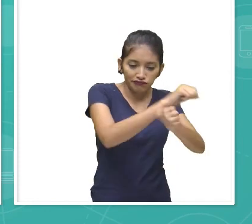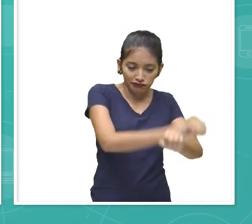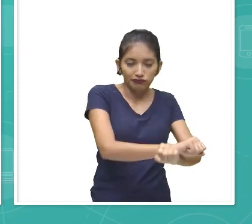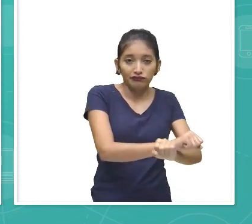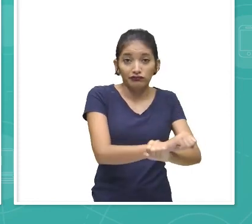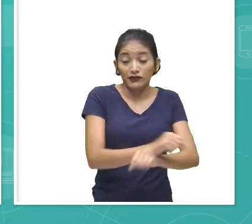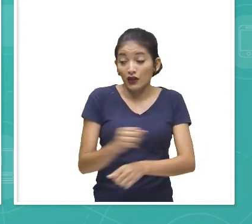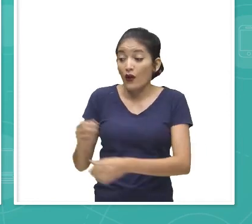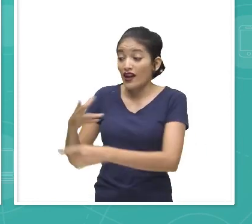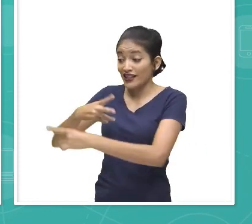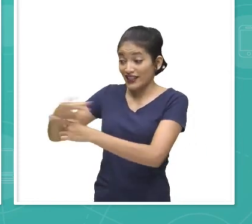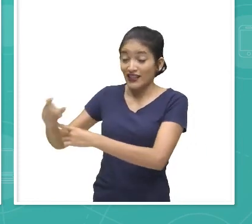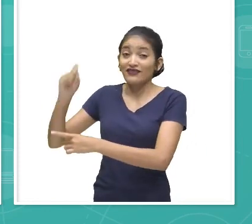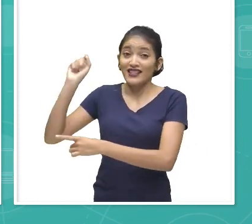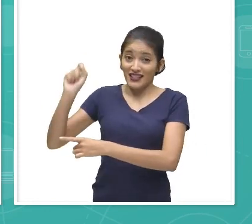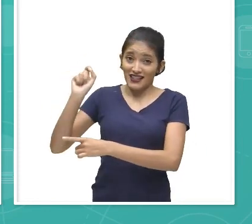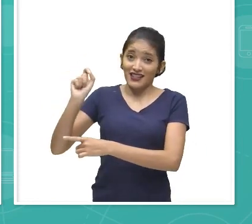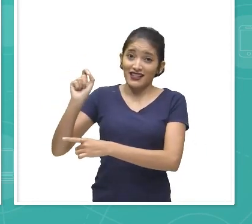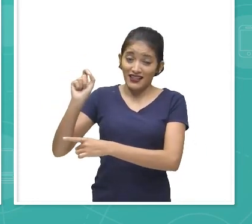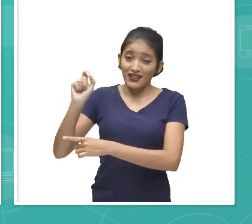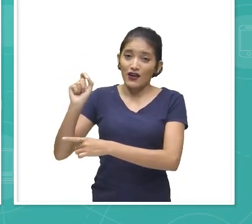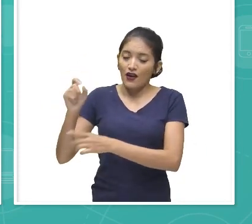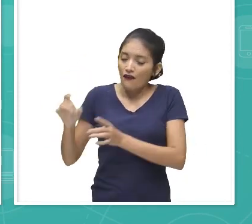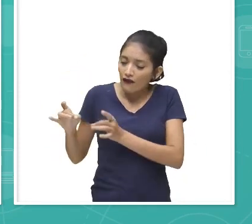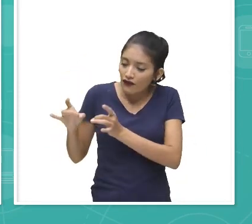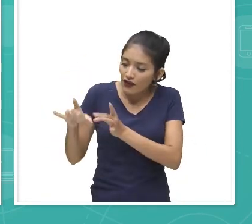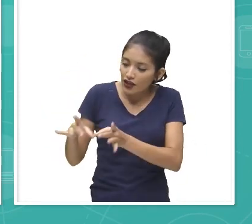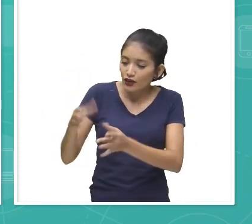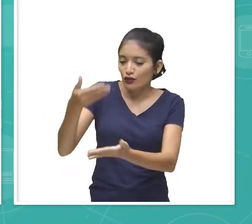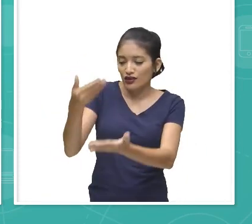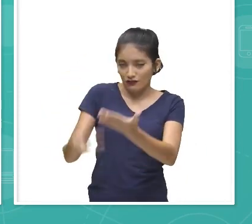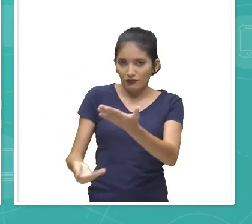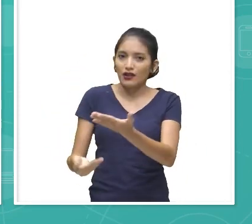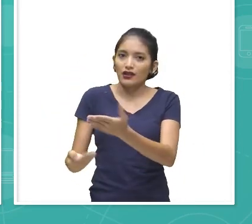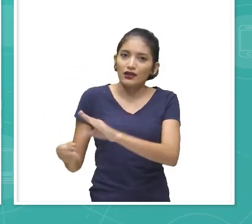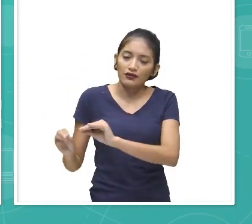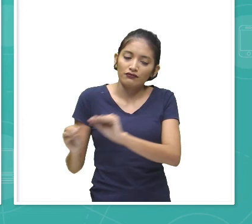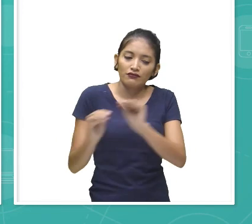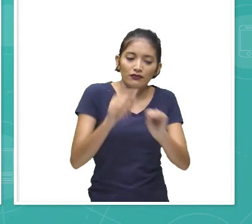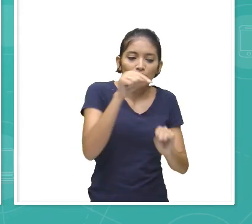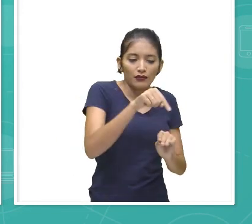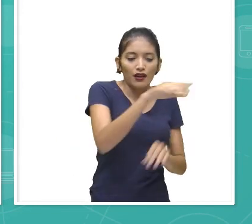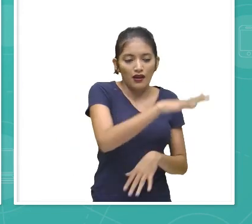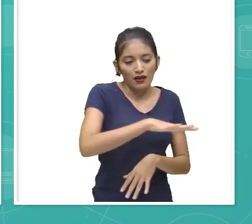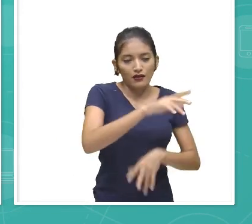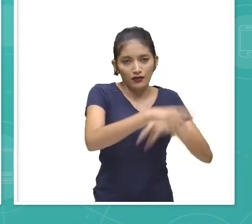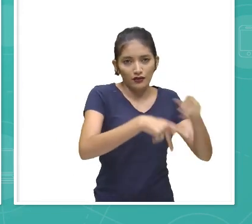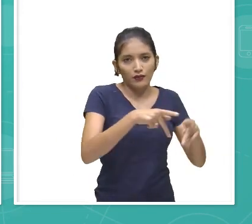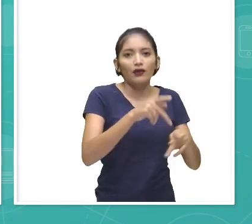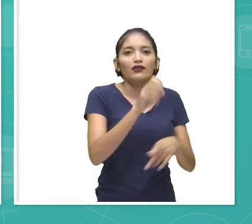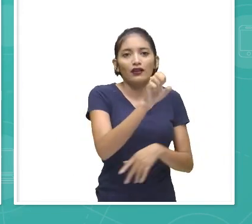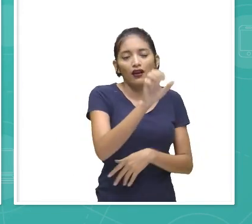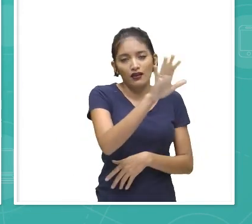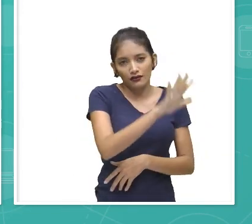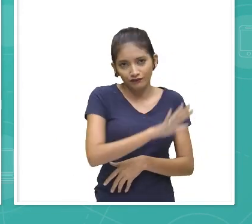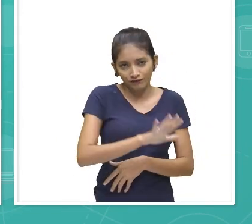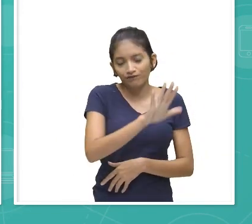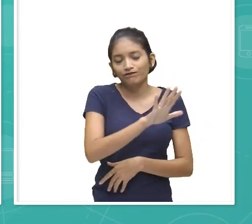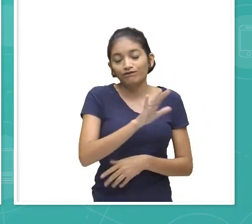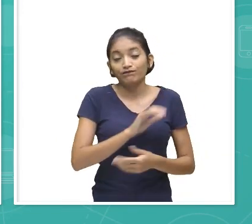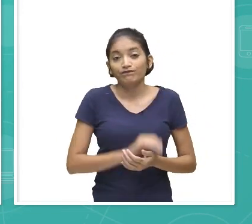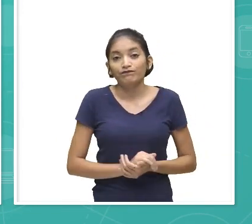as nações vencedoras, vendiam os derrotados para esses povos europeus.